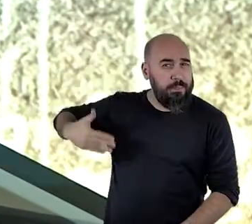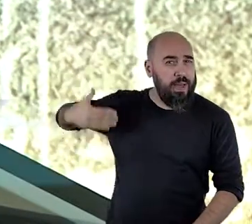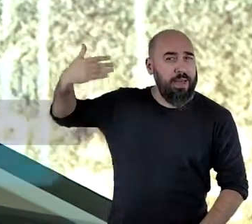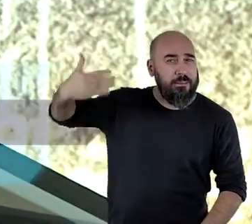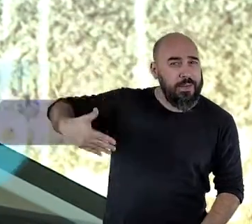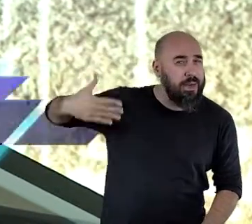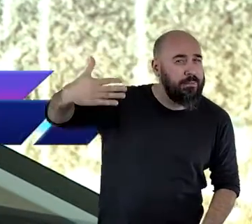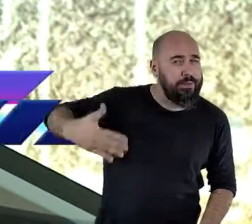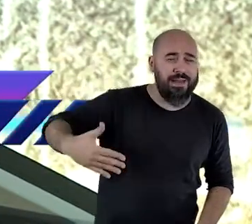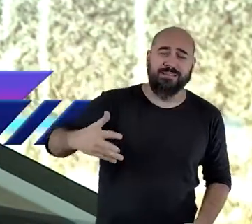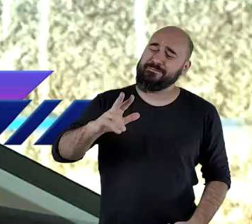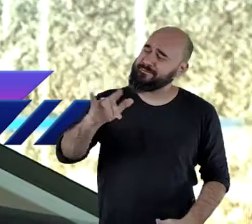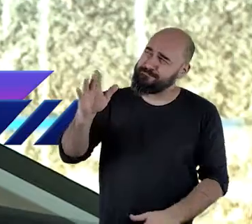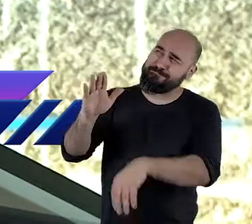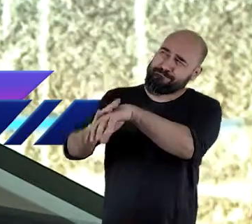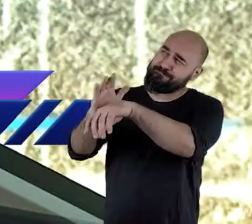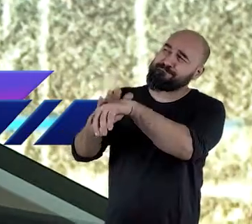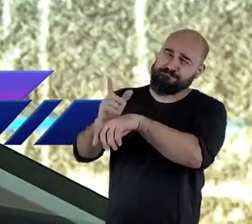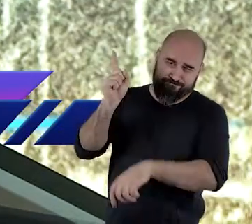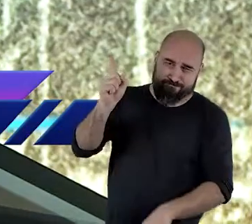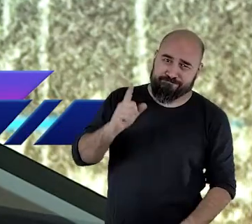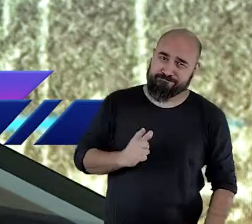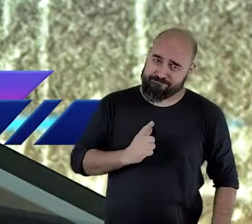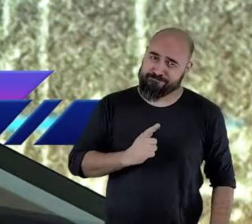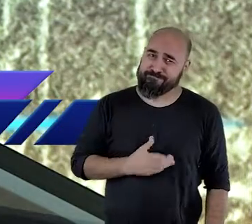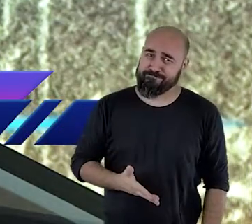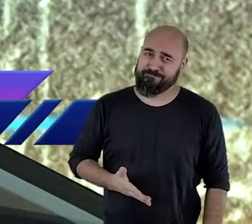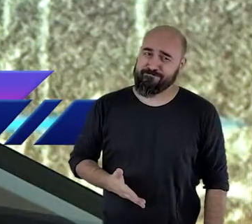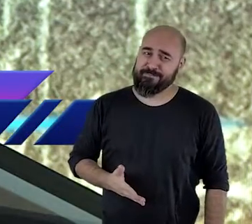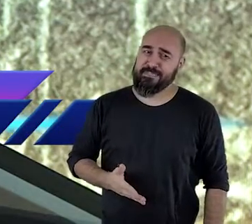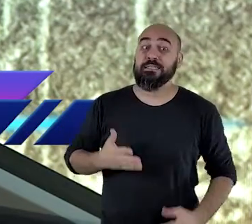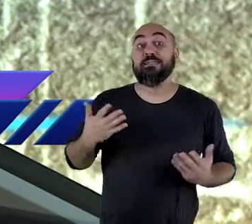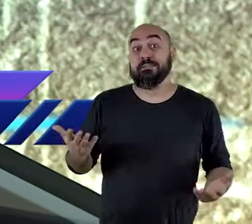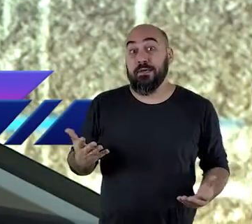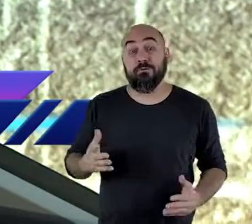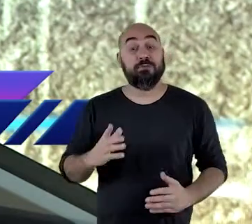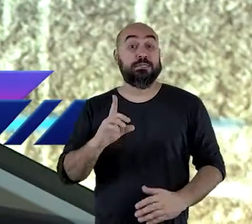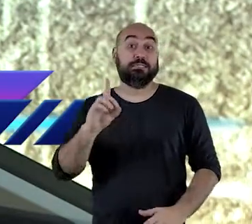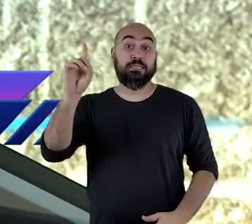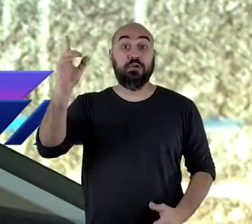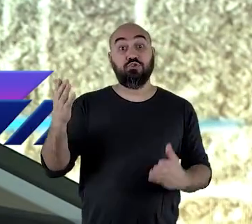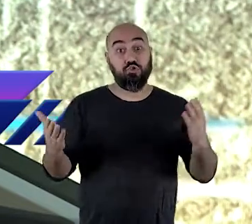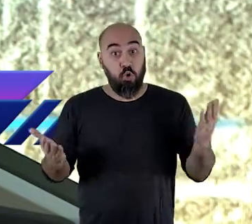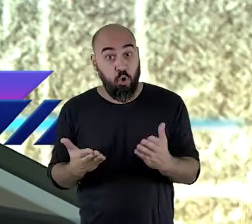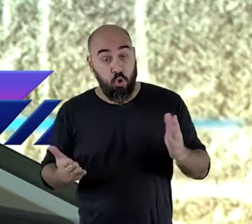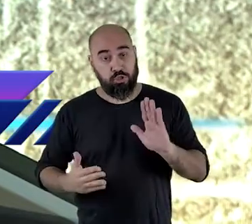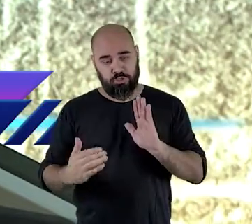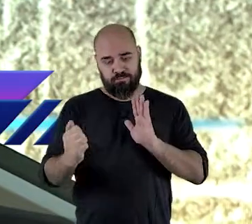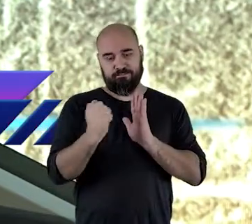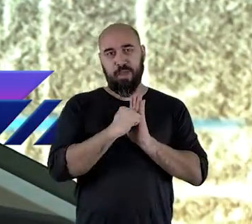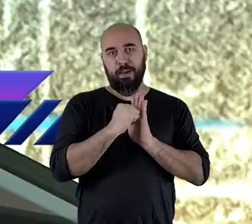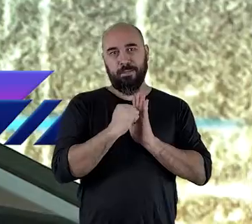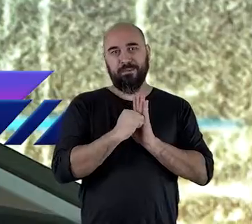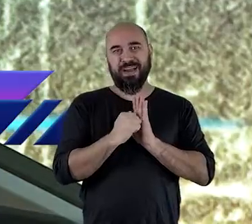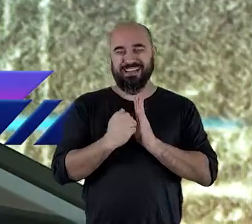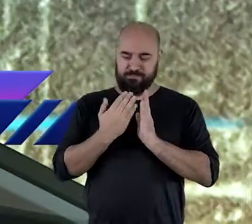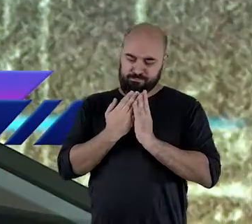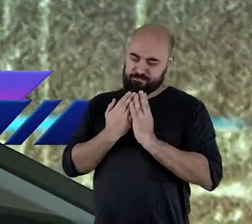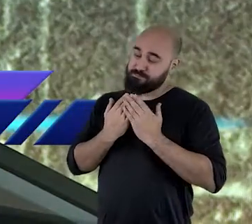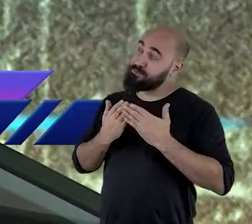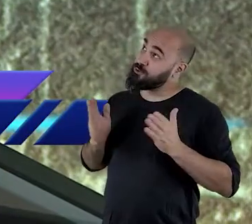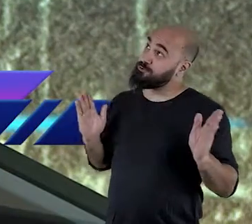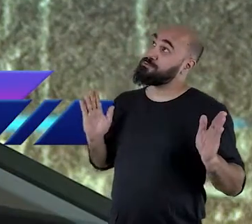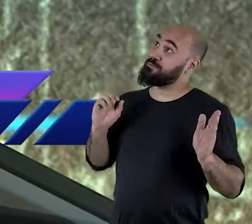sendo conduzido pelo próprio Deus. Então, Deus bate a porta do seu coração para que entre em sua vida